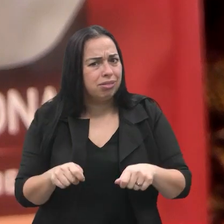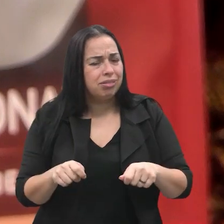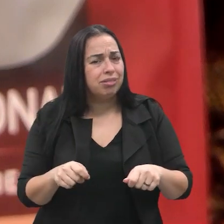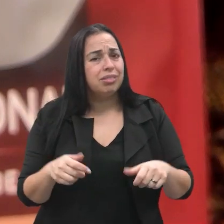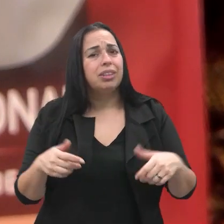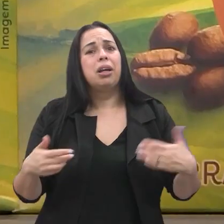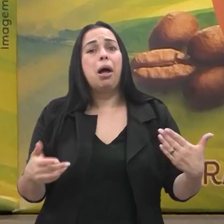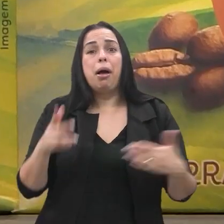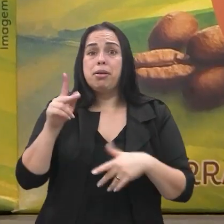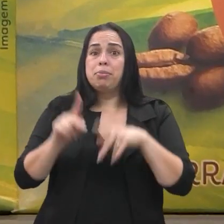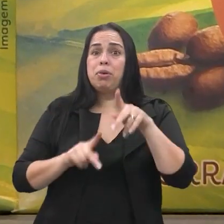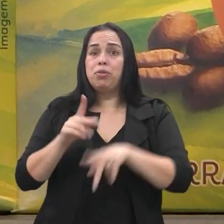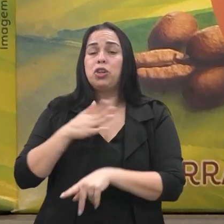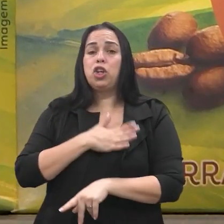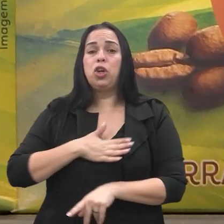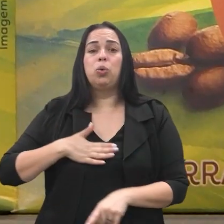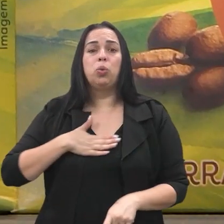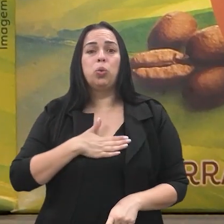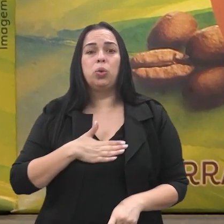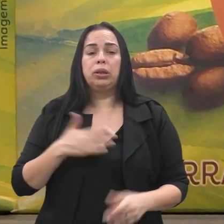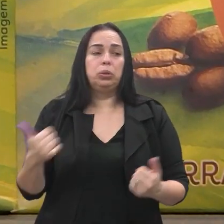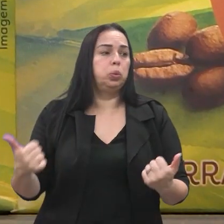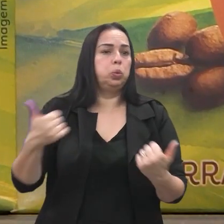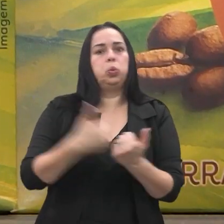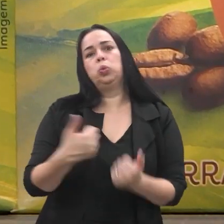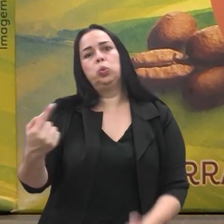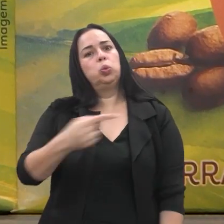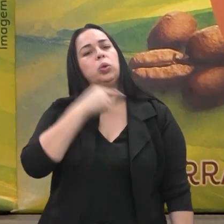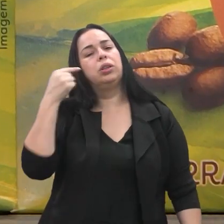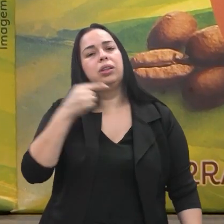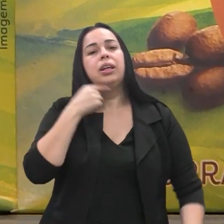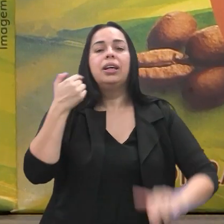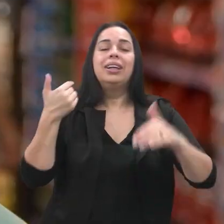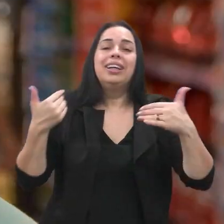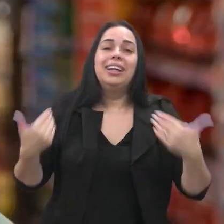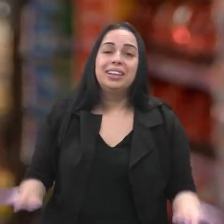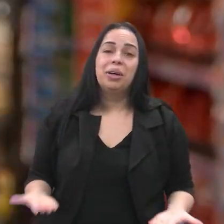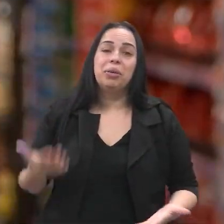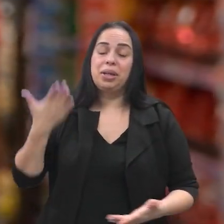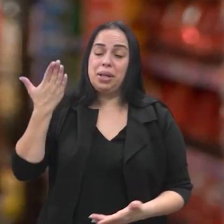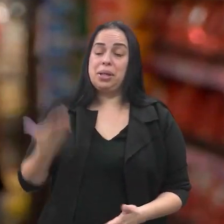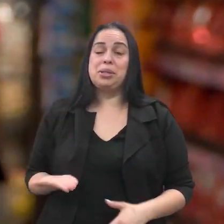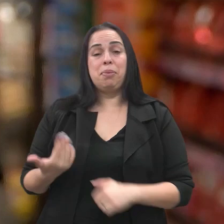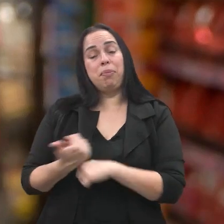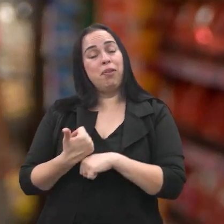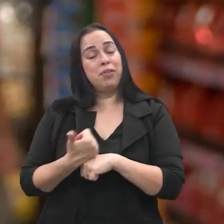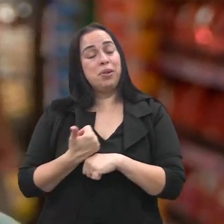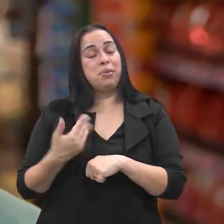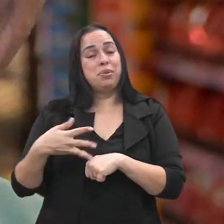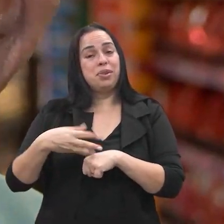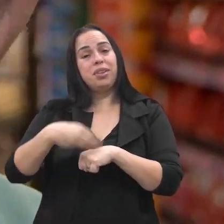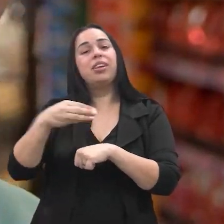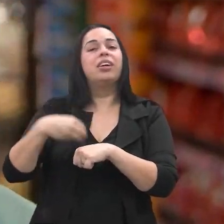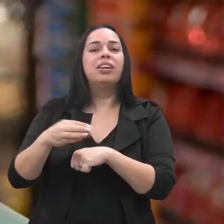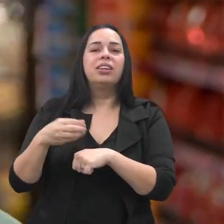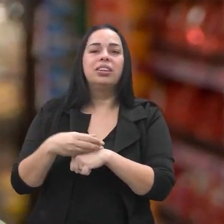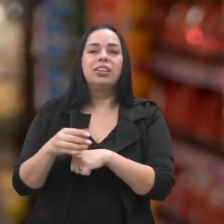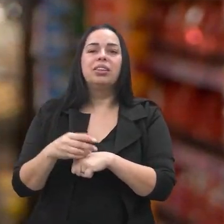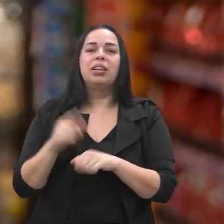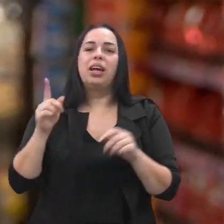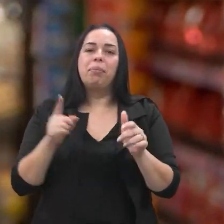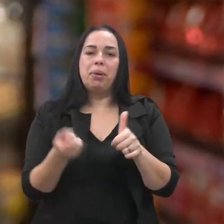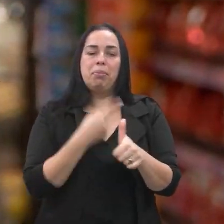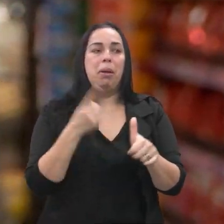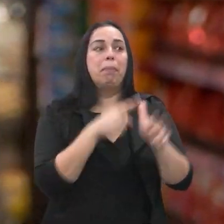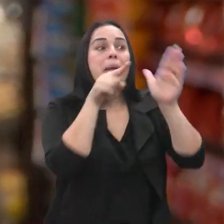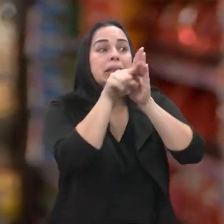café? Convenhamos que, para quem gosta, ele é quase insubstituível. Então, o que esse economista aconselha por enquanto